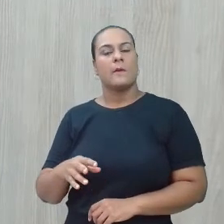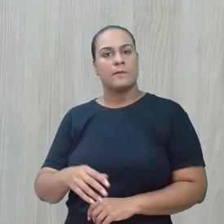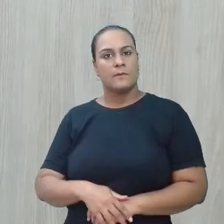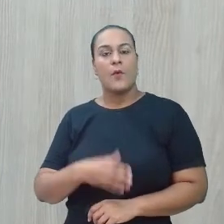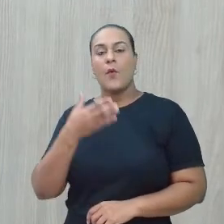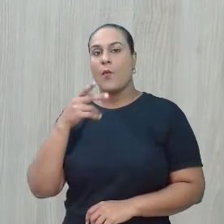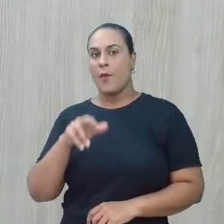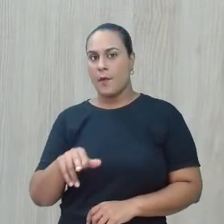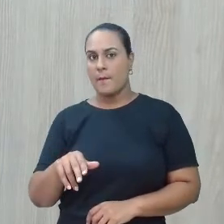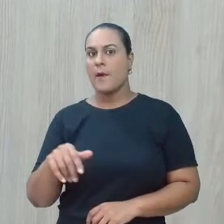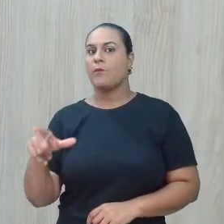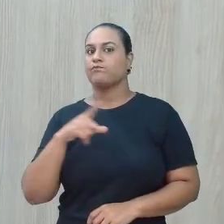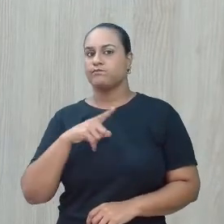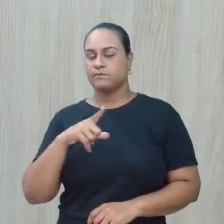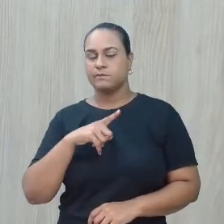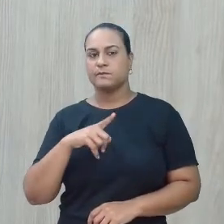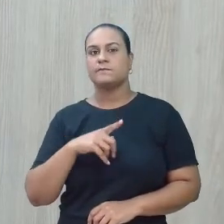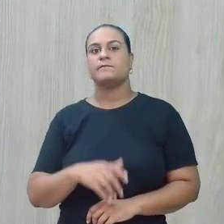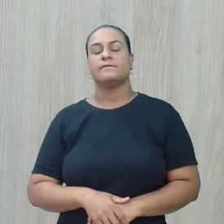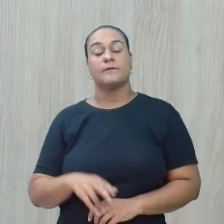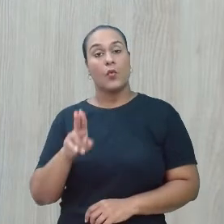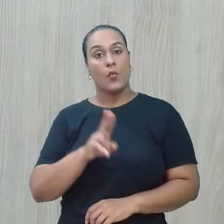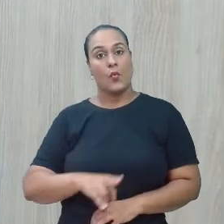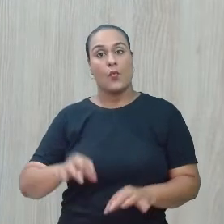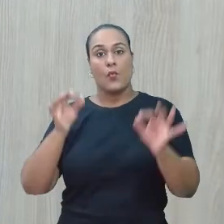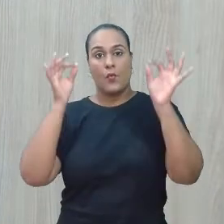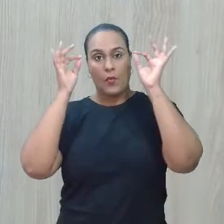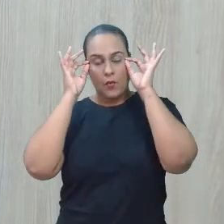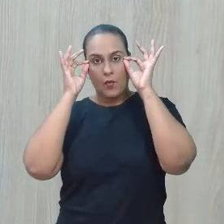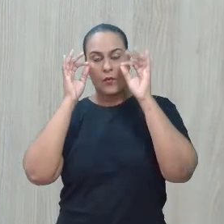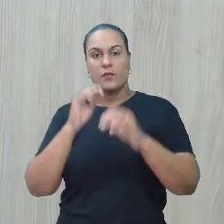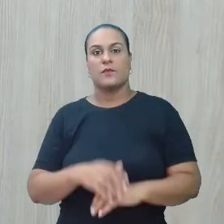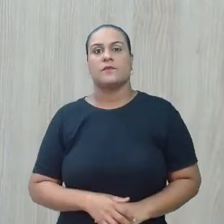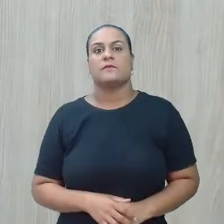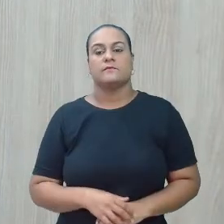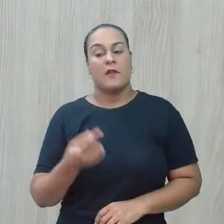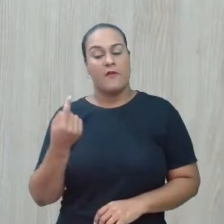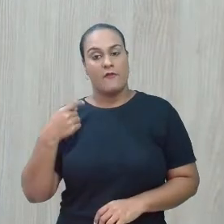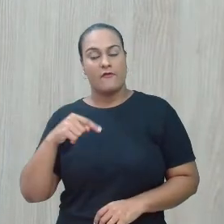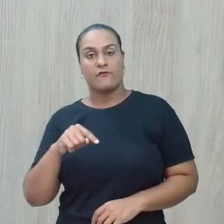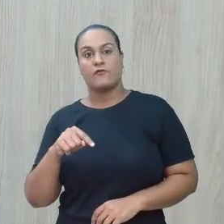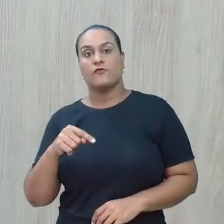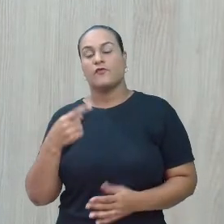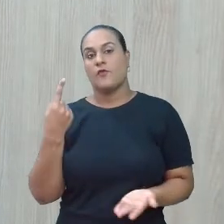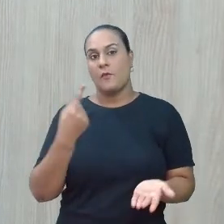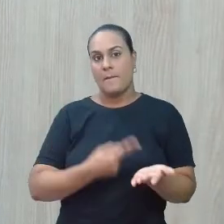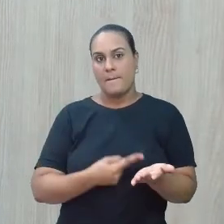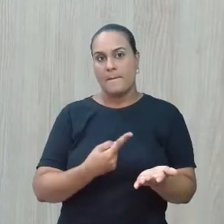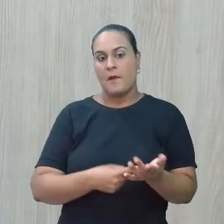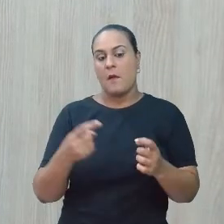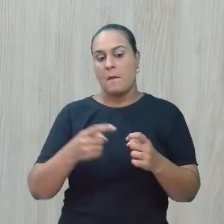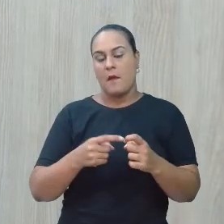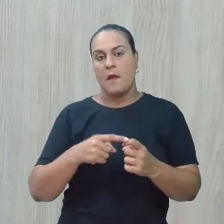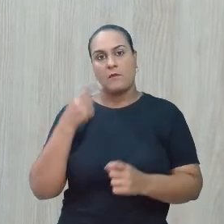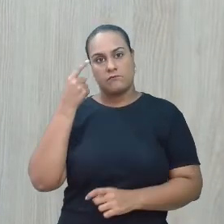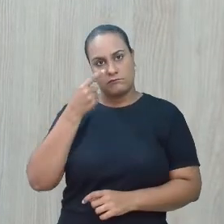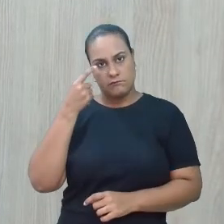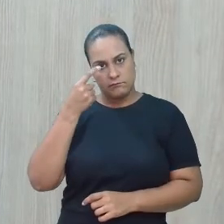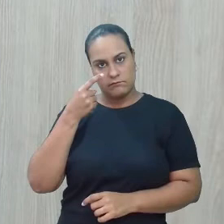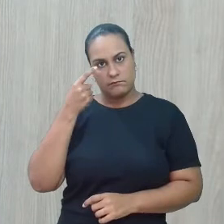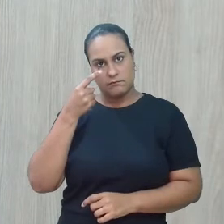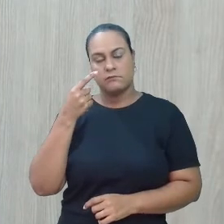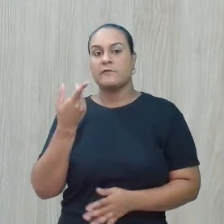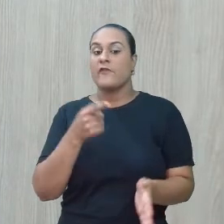David, o irmão tem miopia e também já usa óculos. Então, eles já foram ao médico, ao especialista, né, oftalmologista, para ver, através